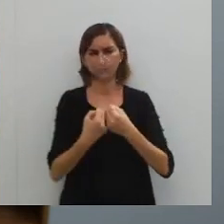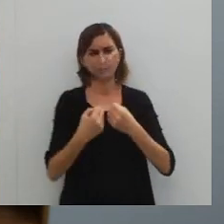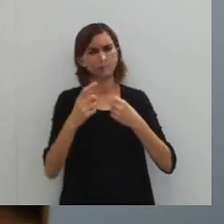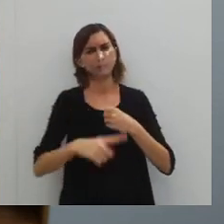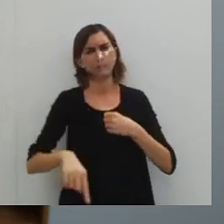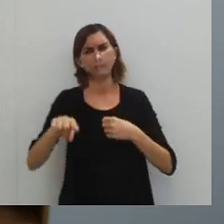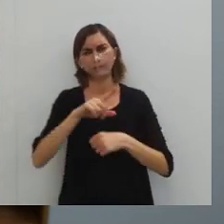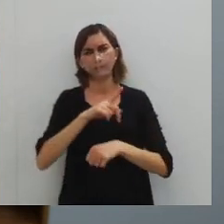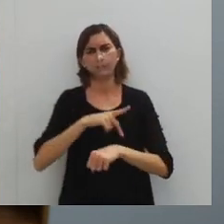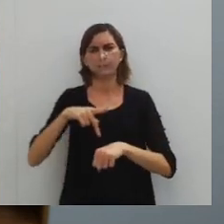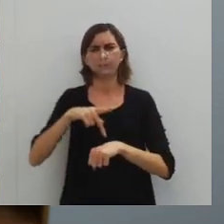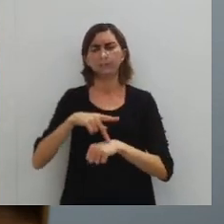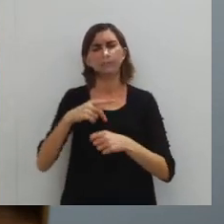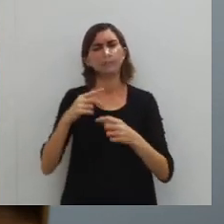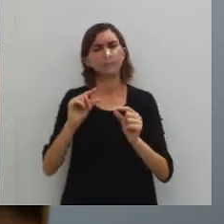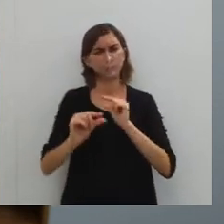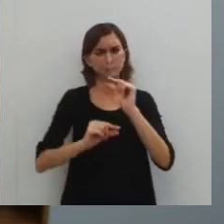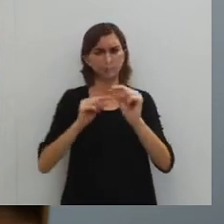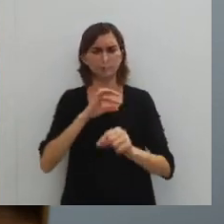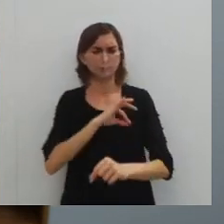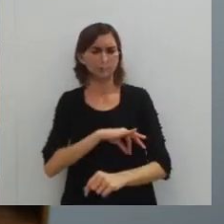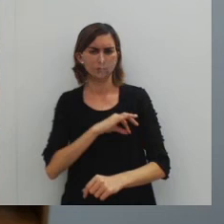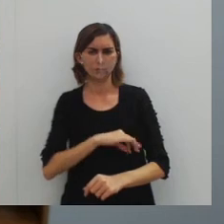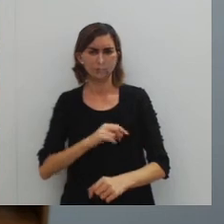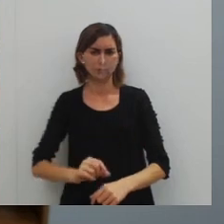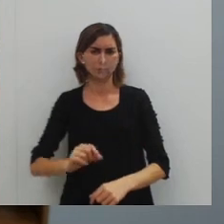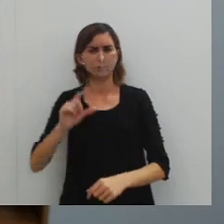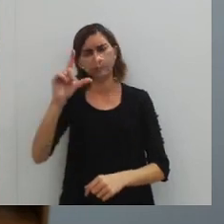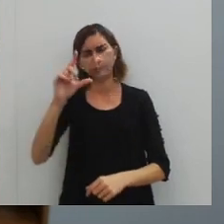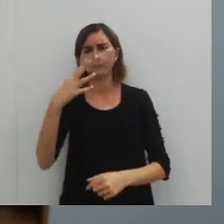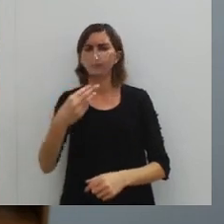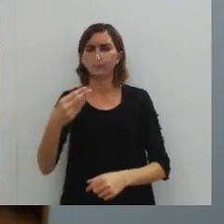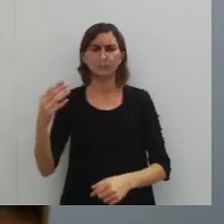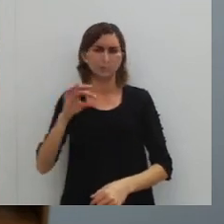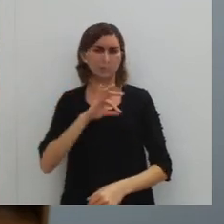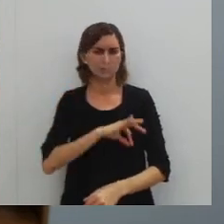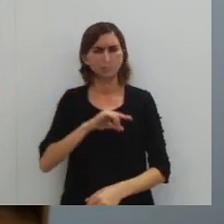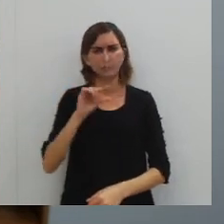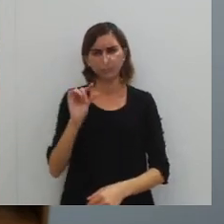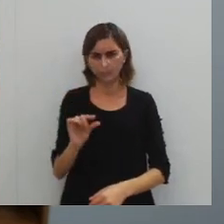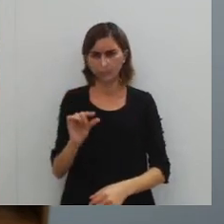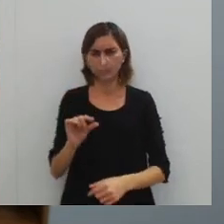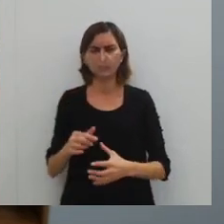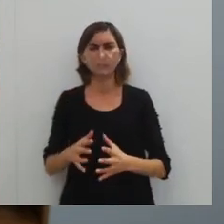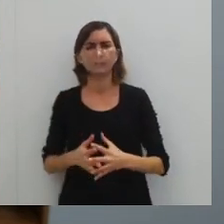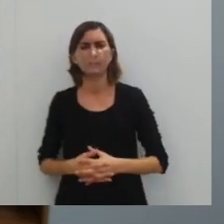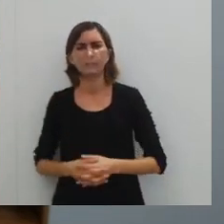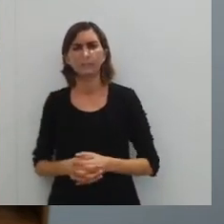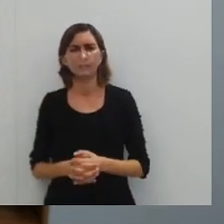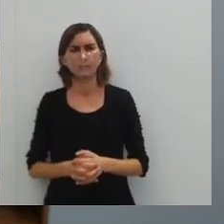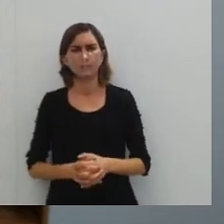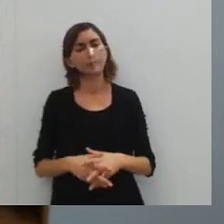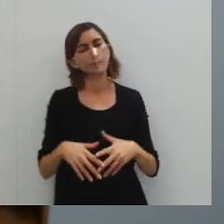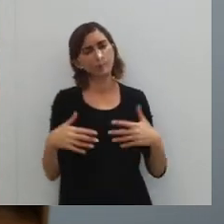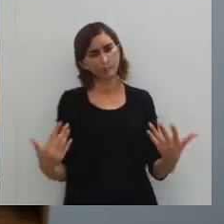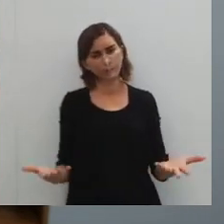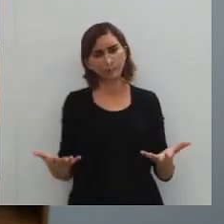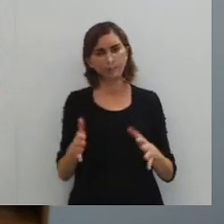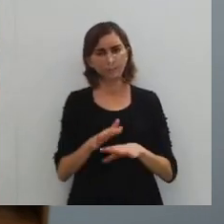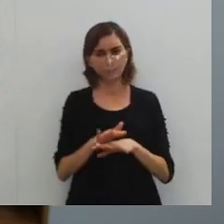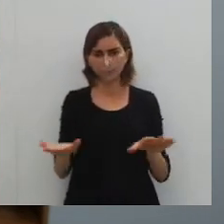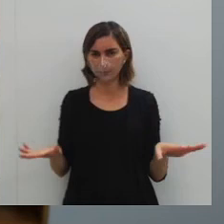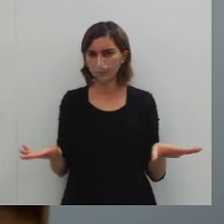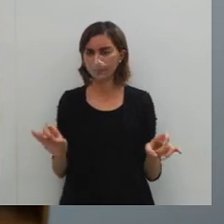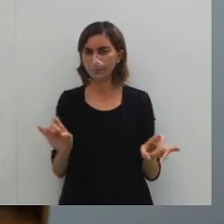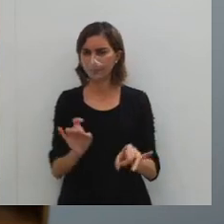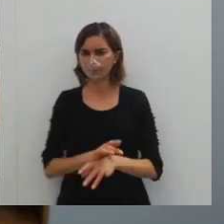nosso país. Poucos que ganham muito e muitos que ganham pouco. Então é isso, eu fico